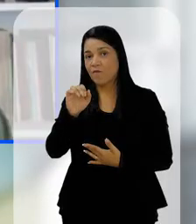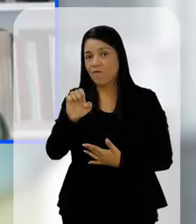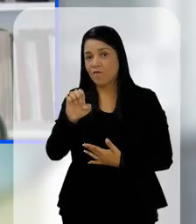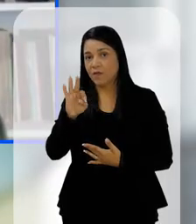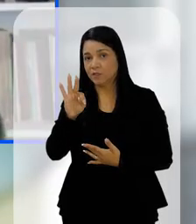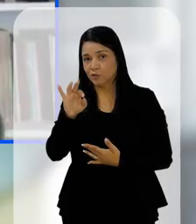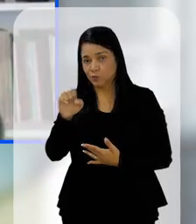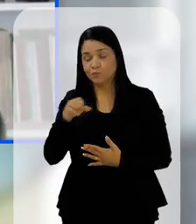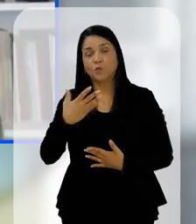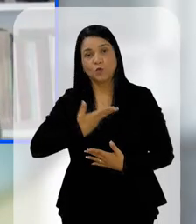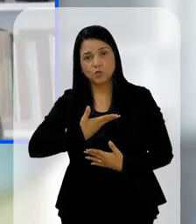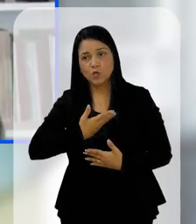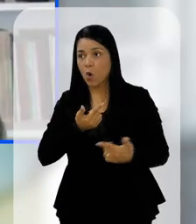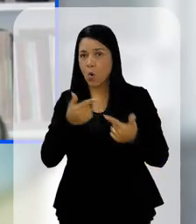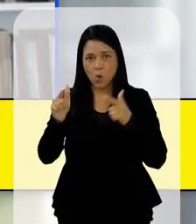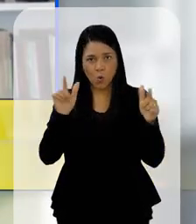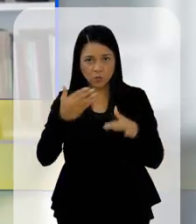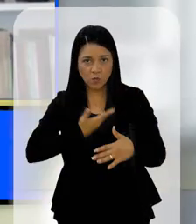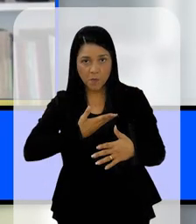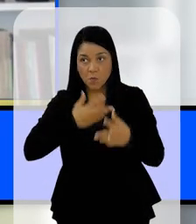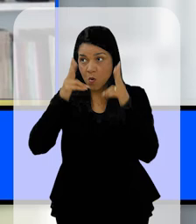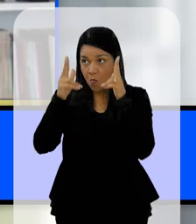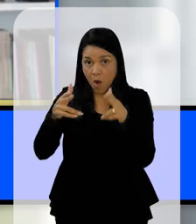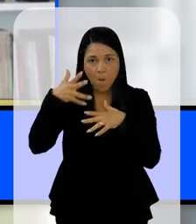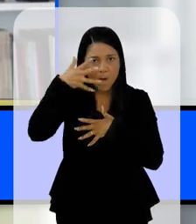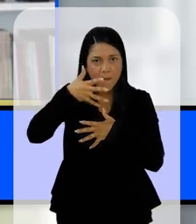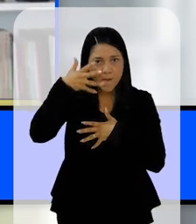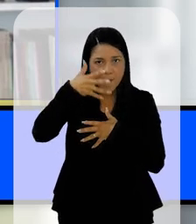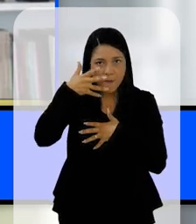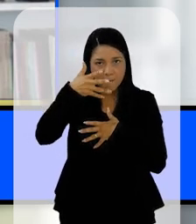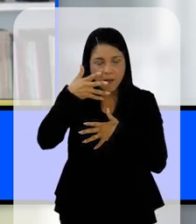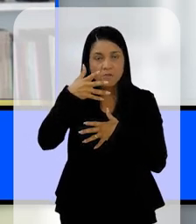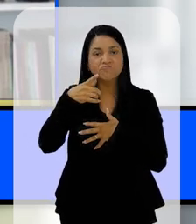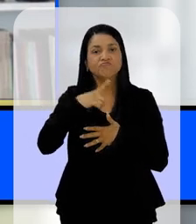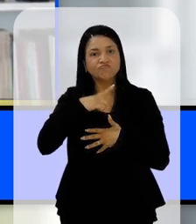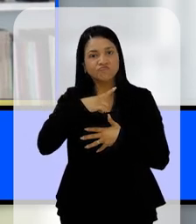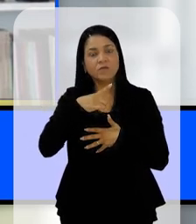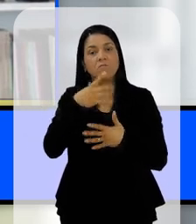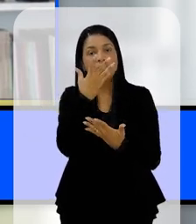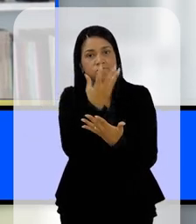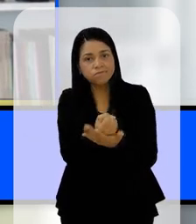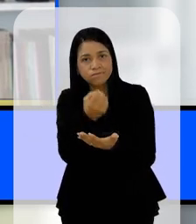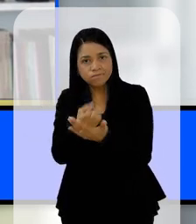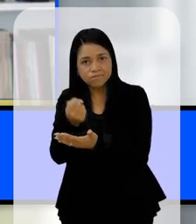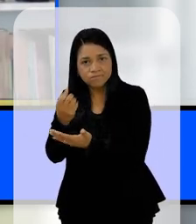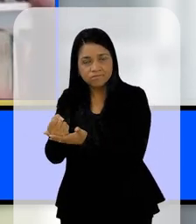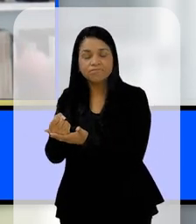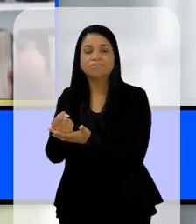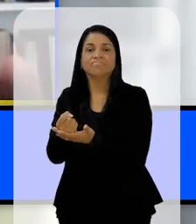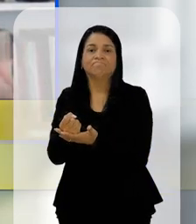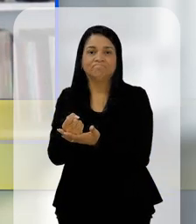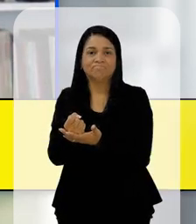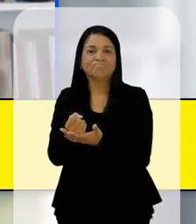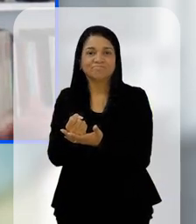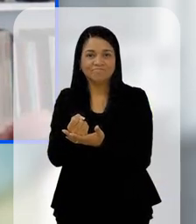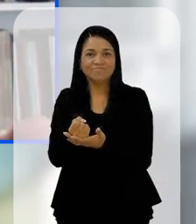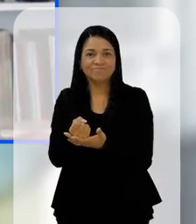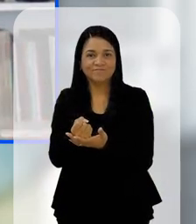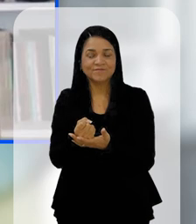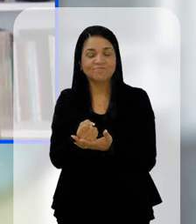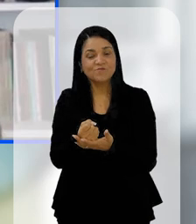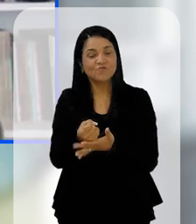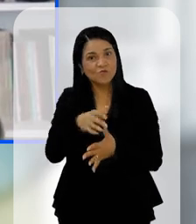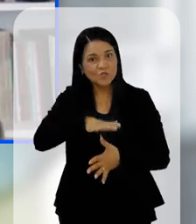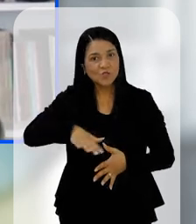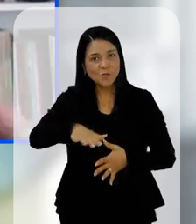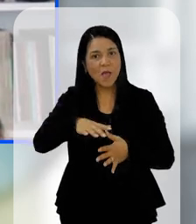colegas que fizeram falas muito parecidas, né, tivessem tido suas falas gravadas num espaço